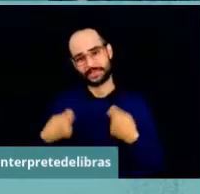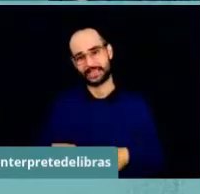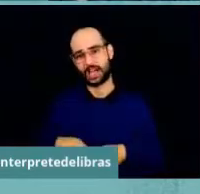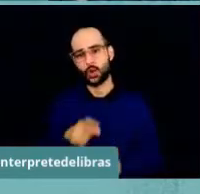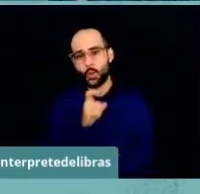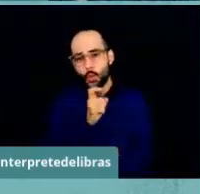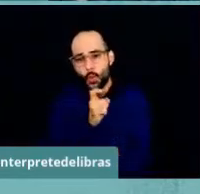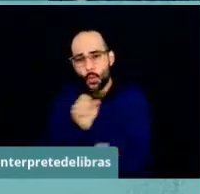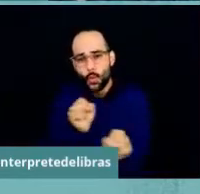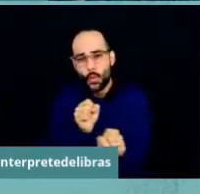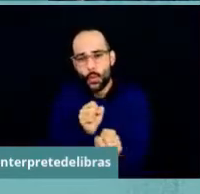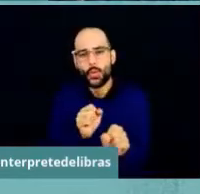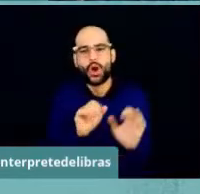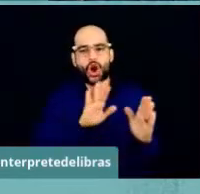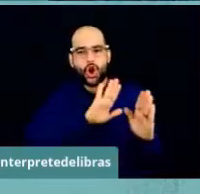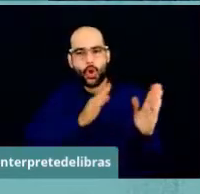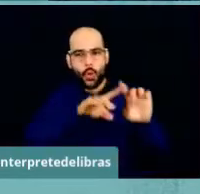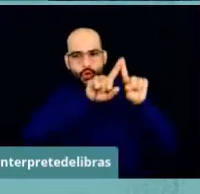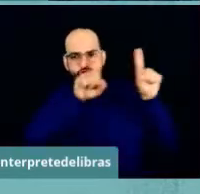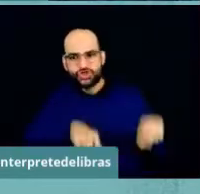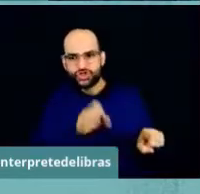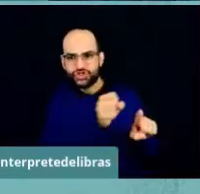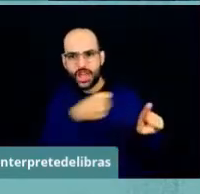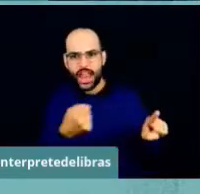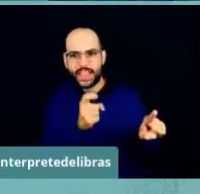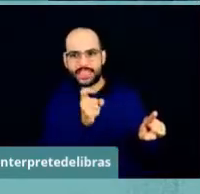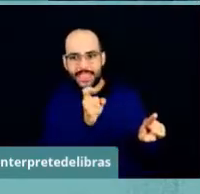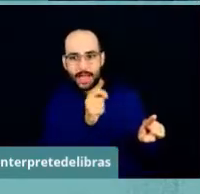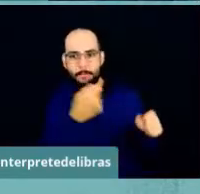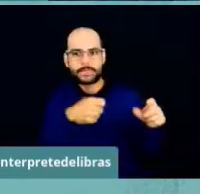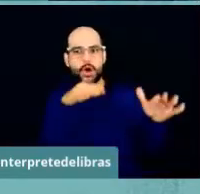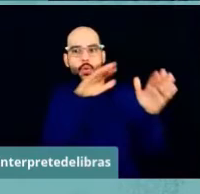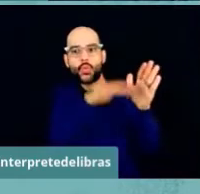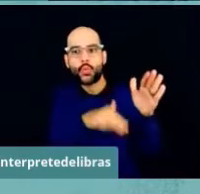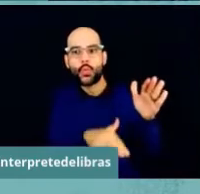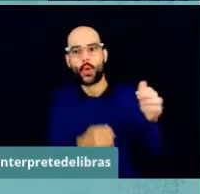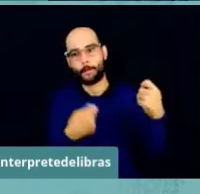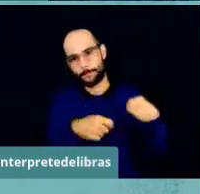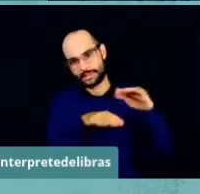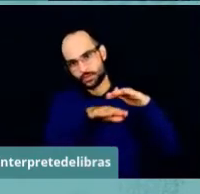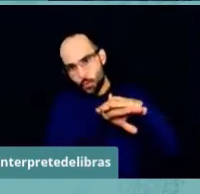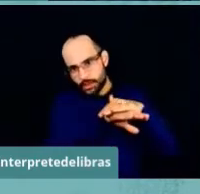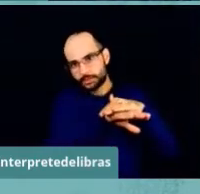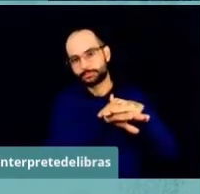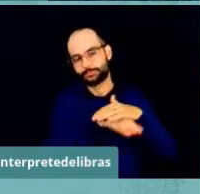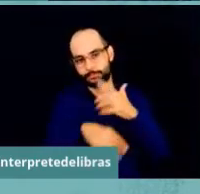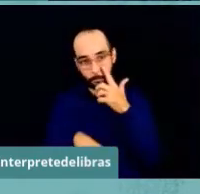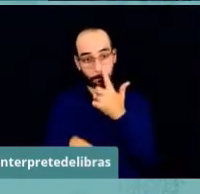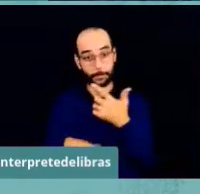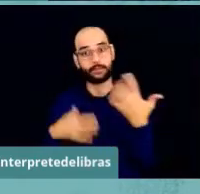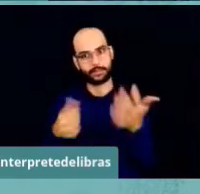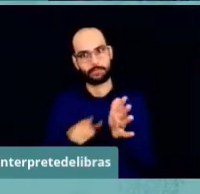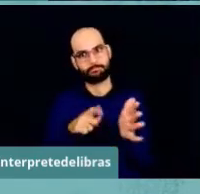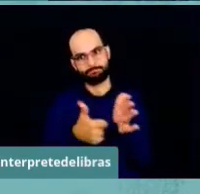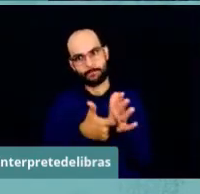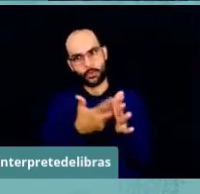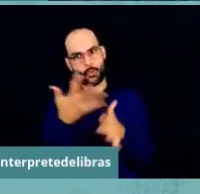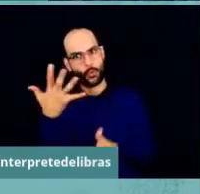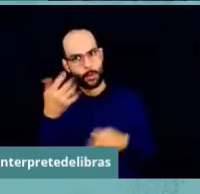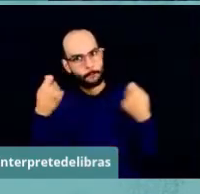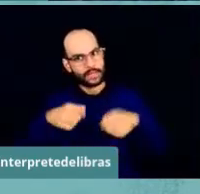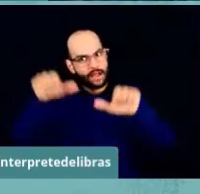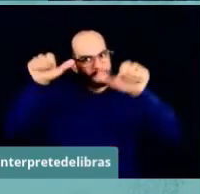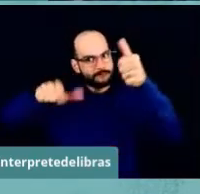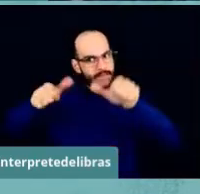que precisam ser levadas em conta quando a gente vai analisar uma vacina e principalmente liberar e ver se a gente